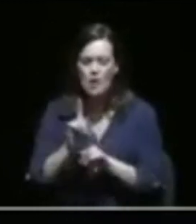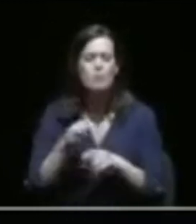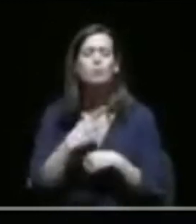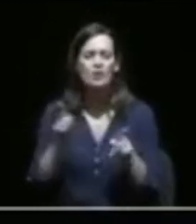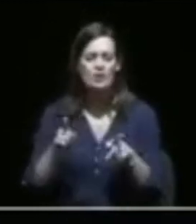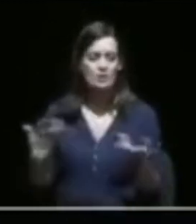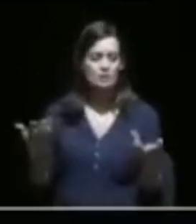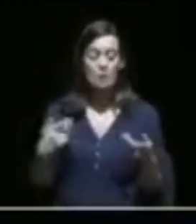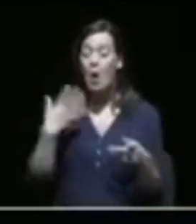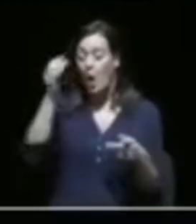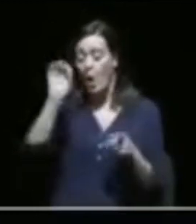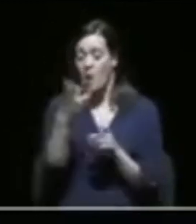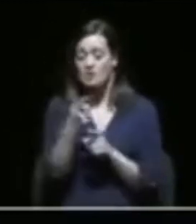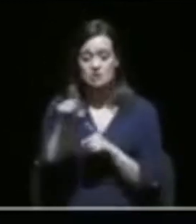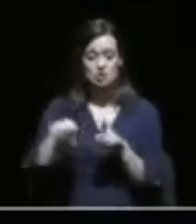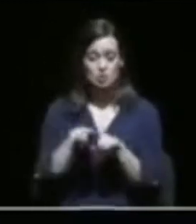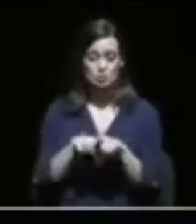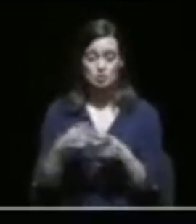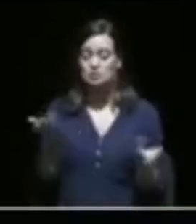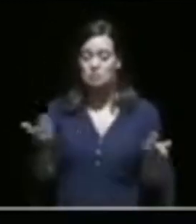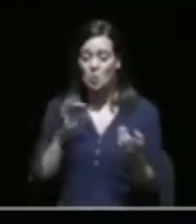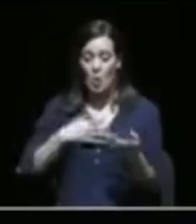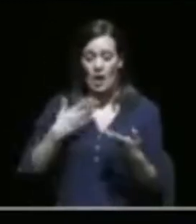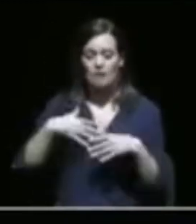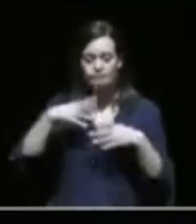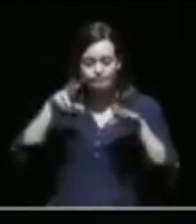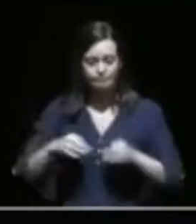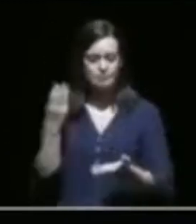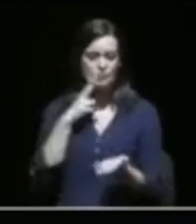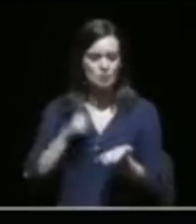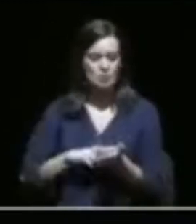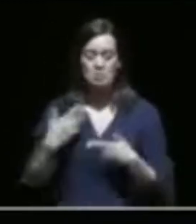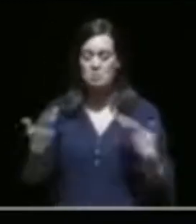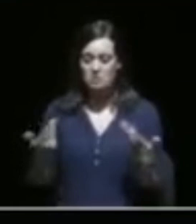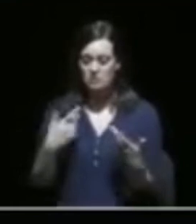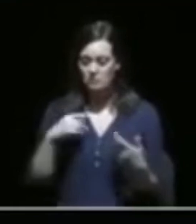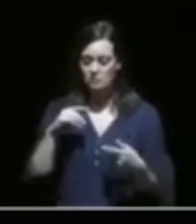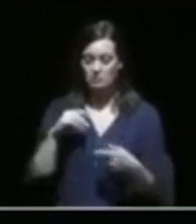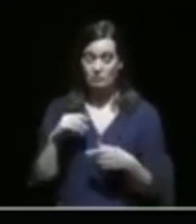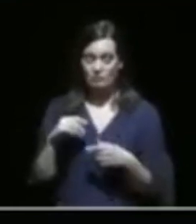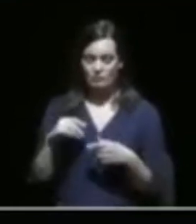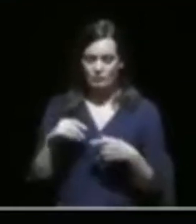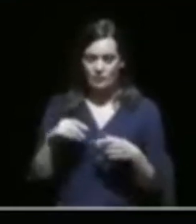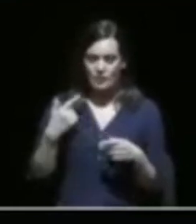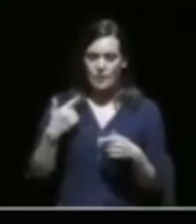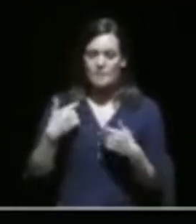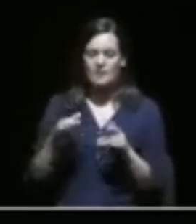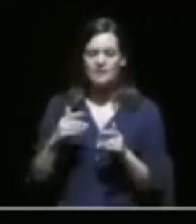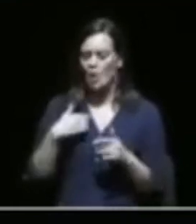Ou os senhores deputados não querem reconhecer a história, ou para vós há vítimas com pedigree mais vítimas do que outras.